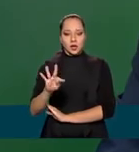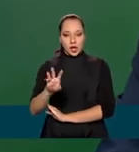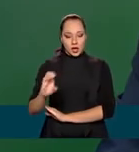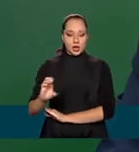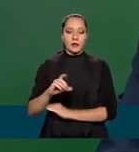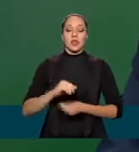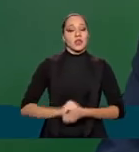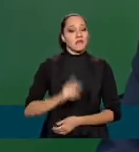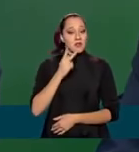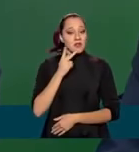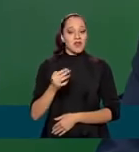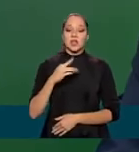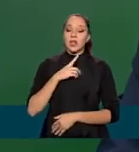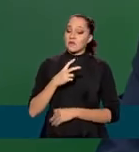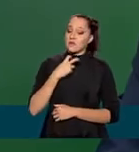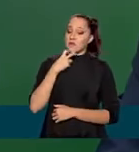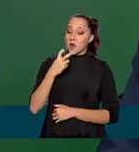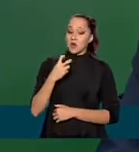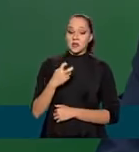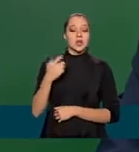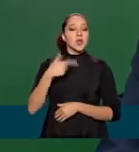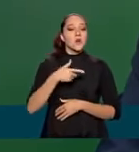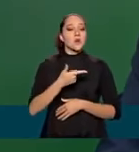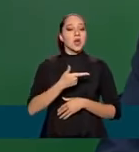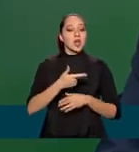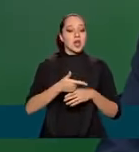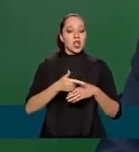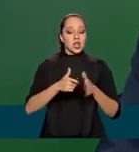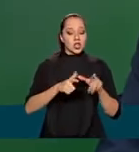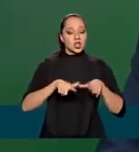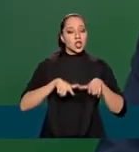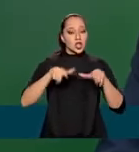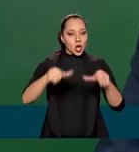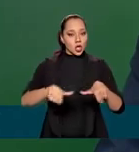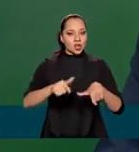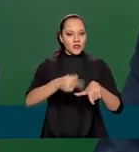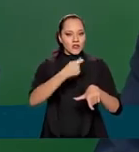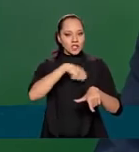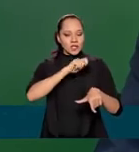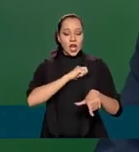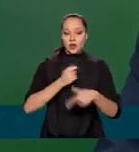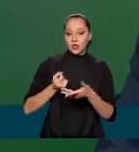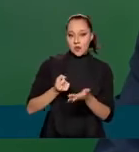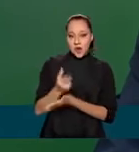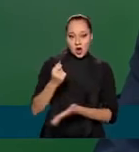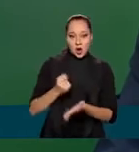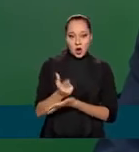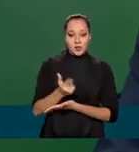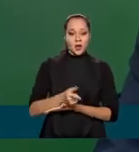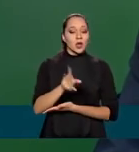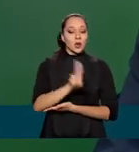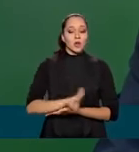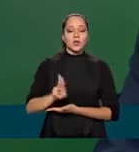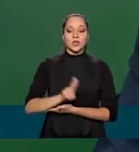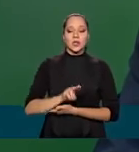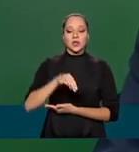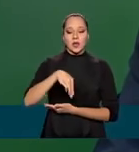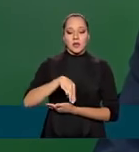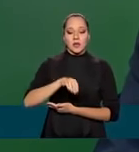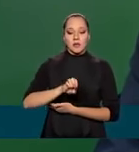apareceu um em voz uma nota fiscal é uma compra através da